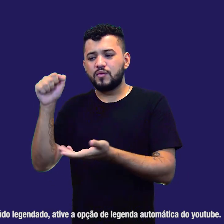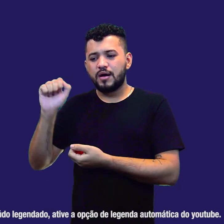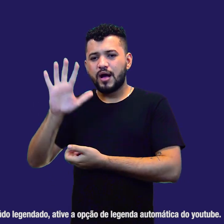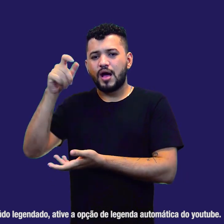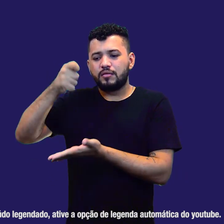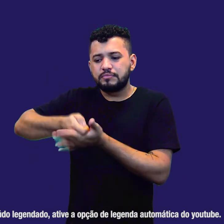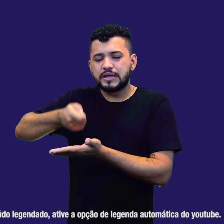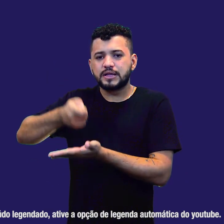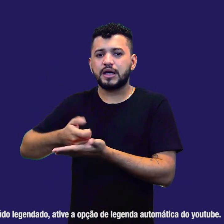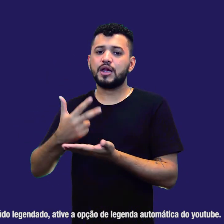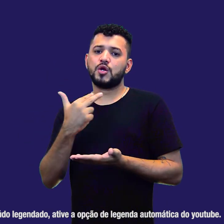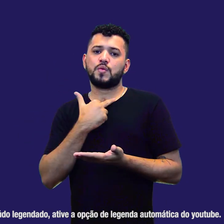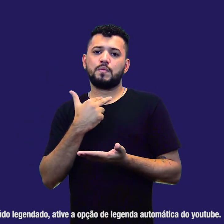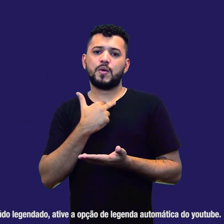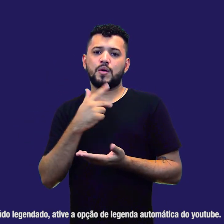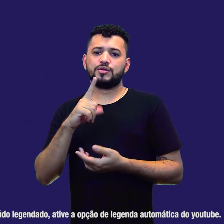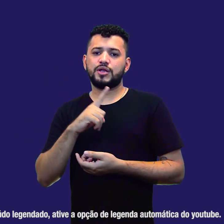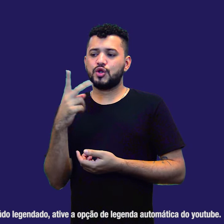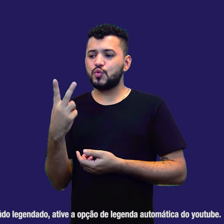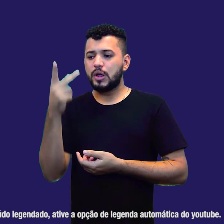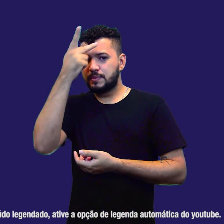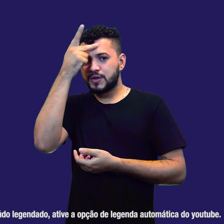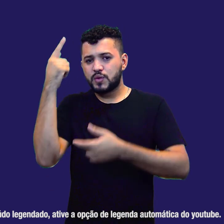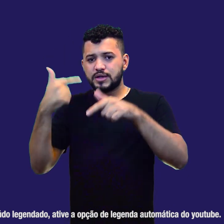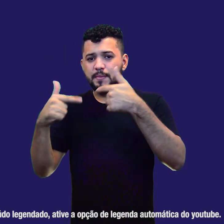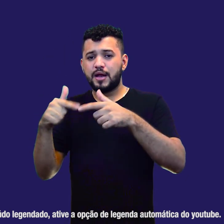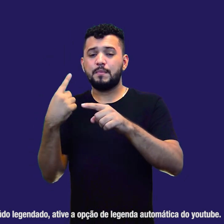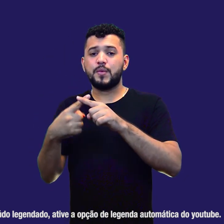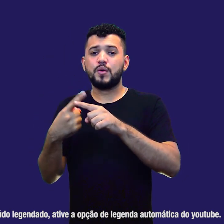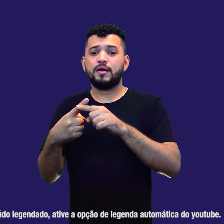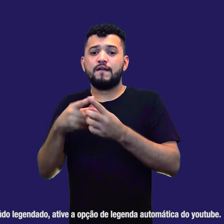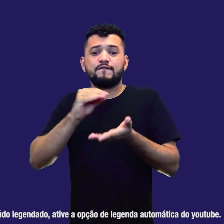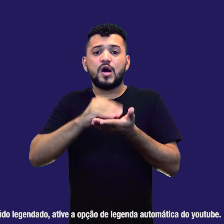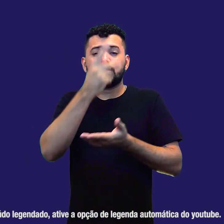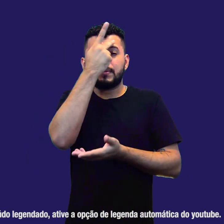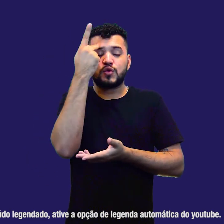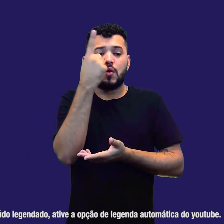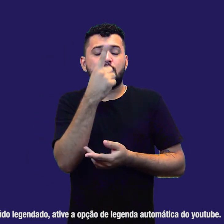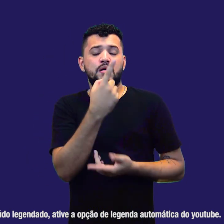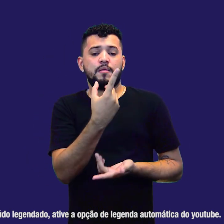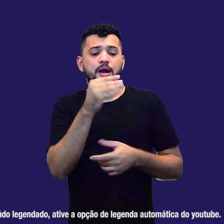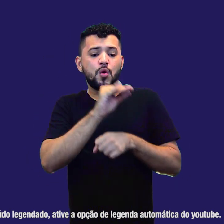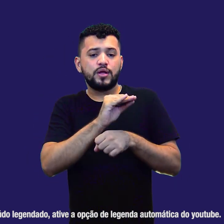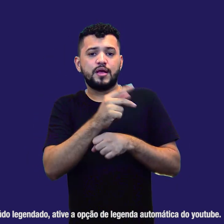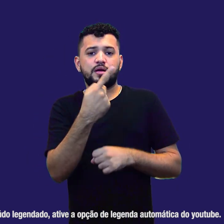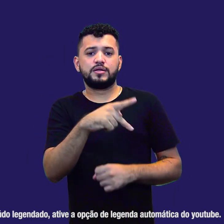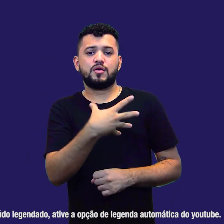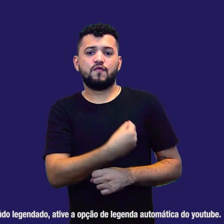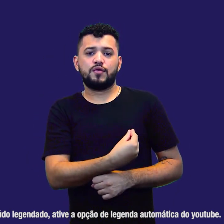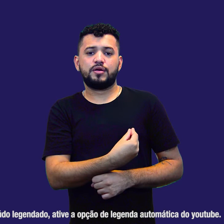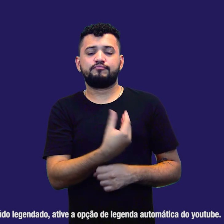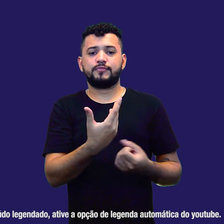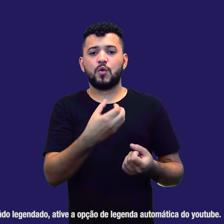eles não podem ter duas pessoas trabalhando, porque eles não têm quem cuide dessa pessoa, dessa criança, desse adulto com uma doença